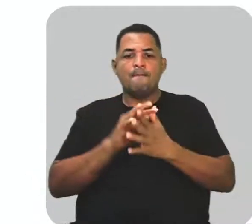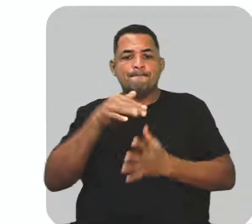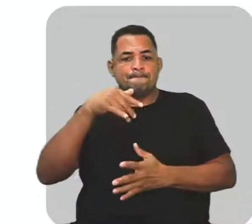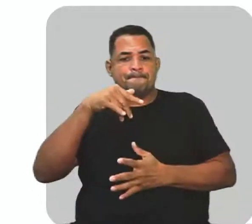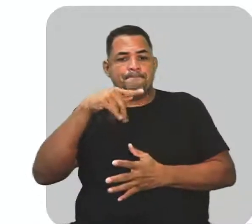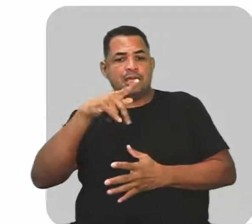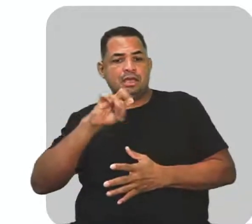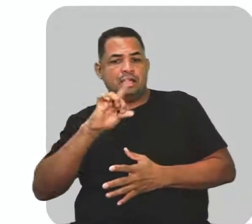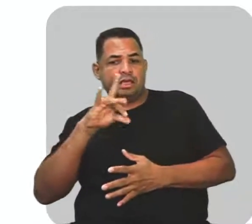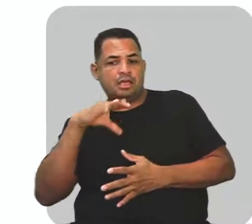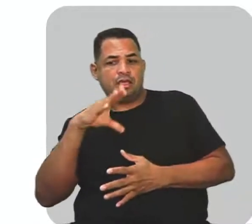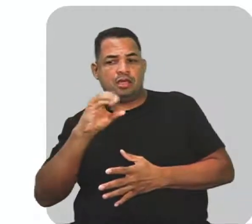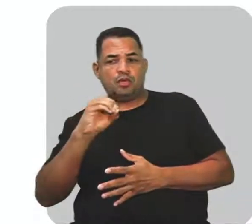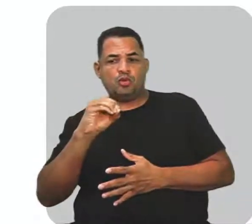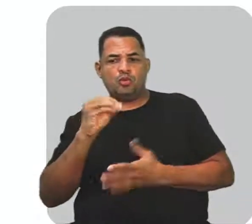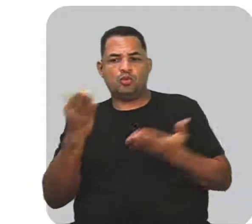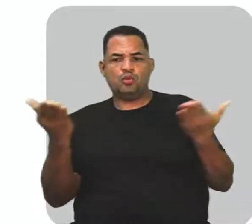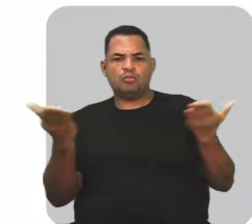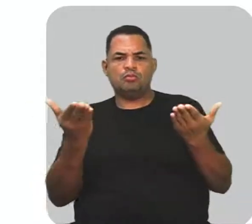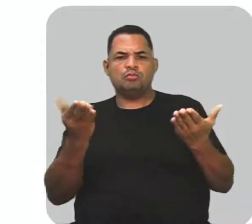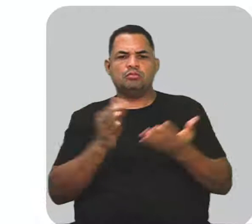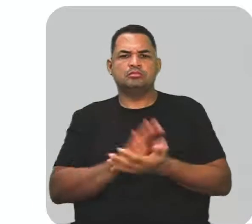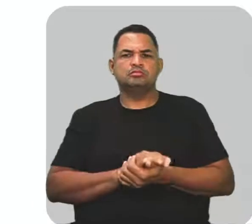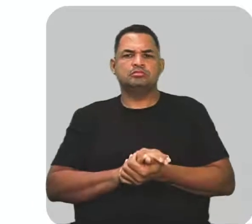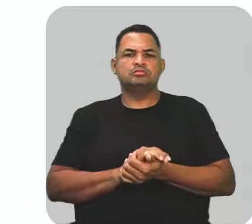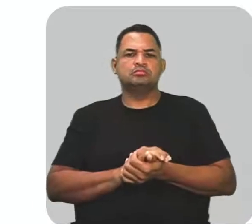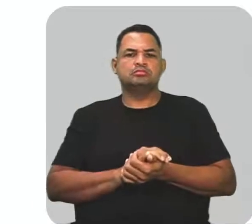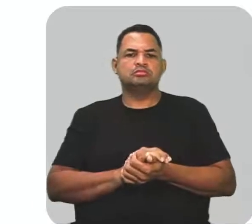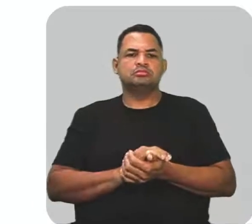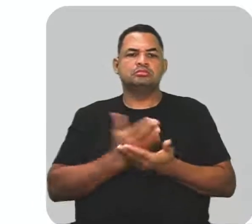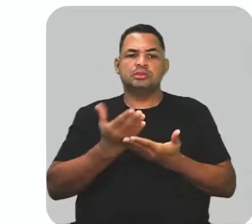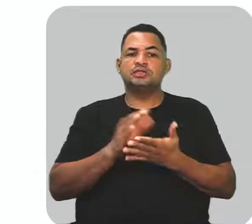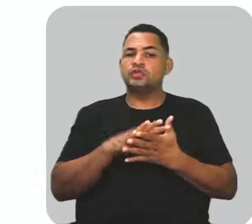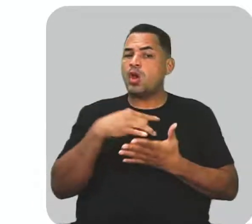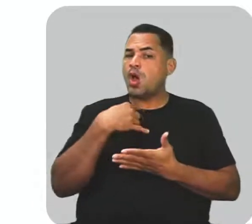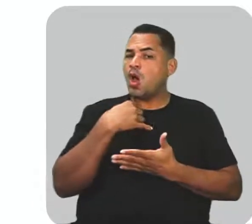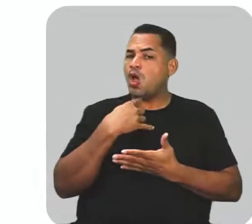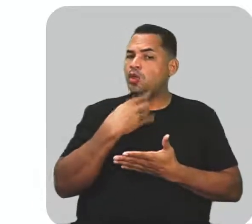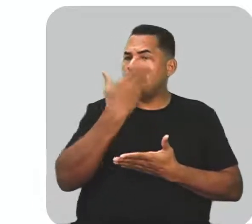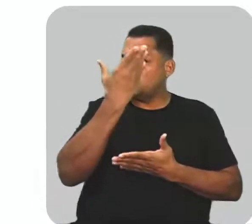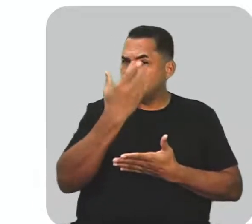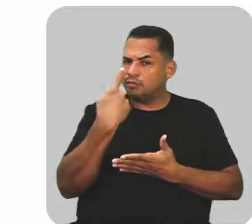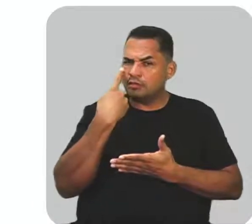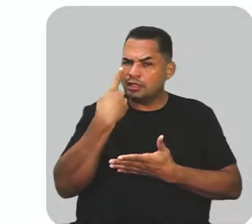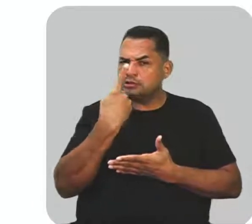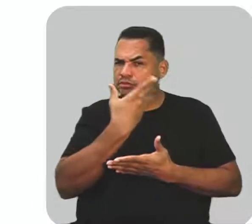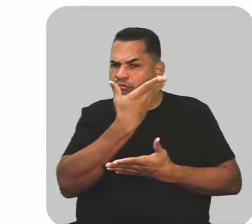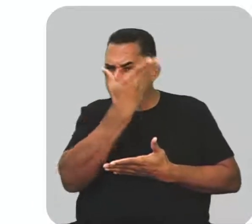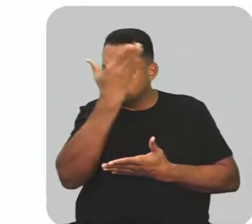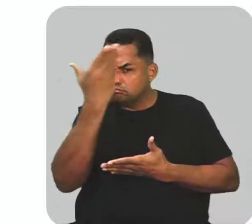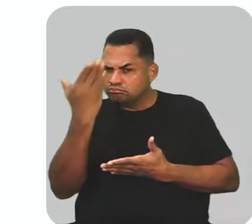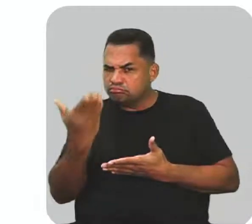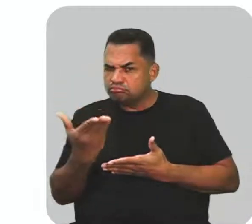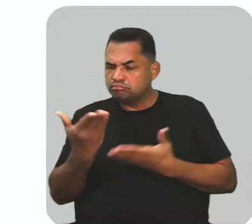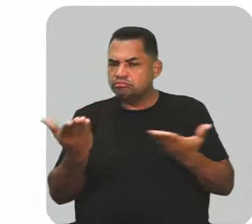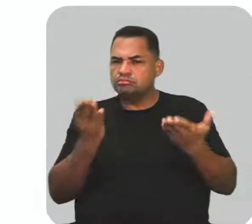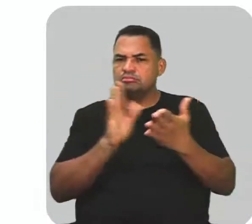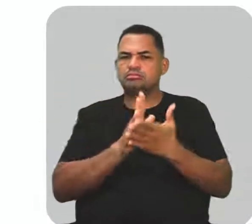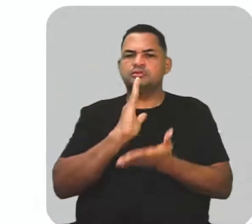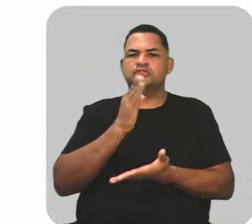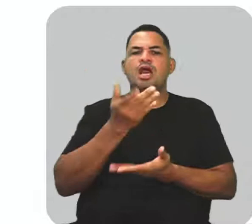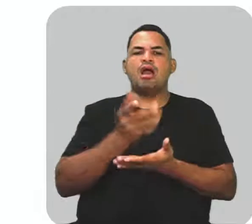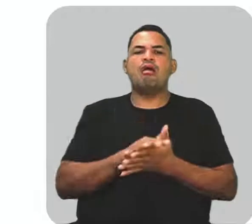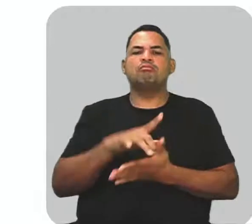período? A prof só está aqui ampliando as dúvidas para você. Com certeza você aí já tem a